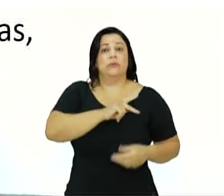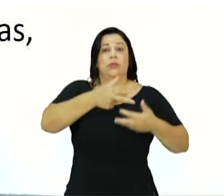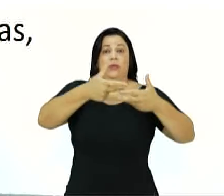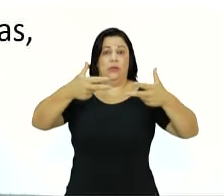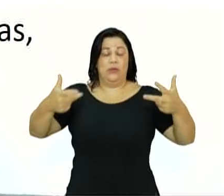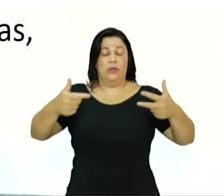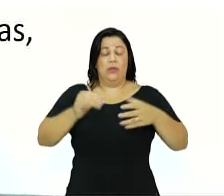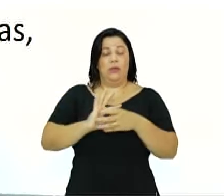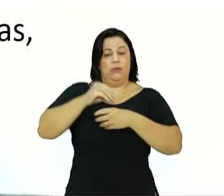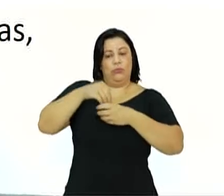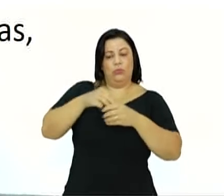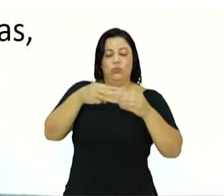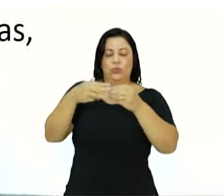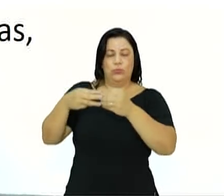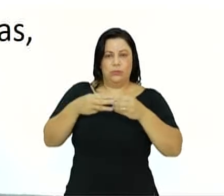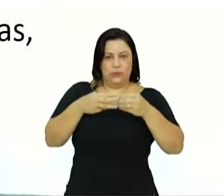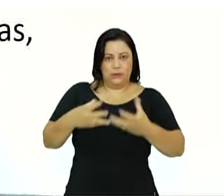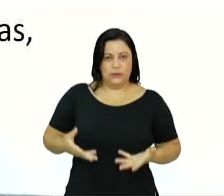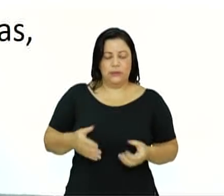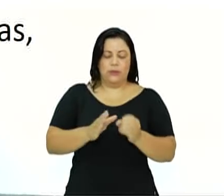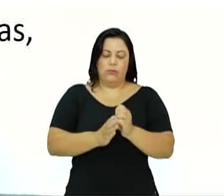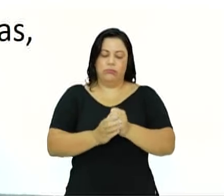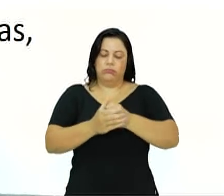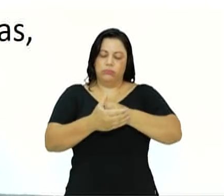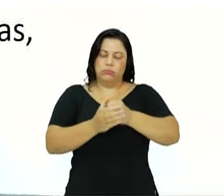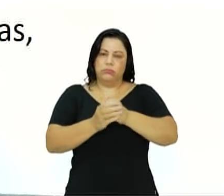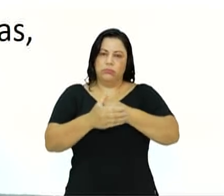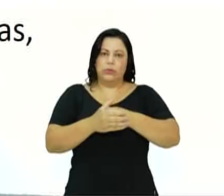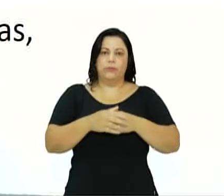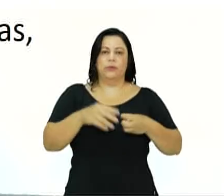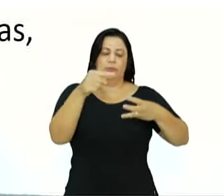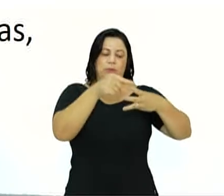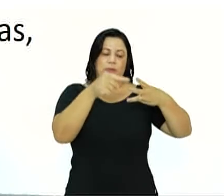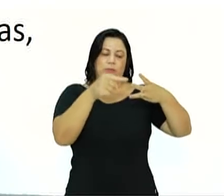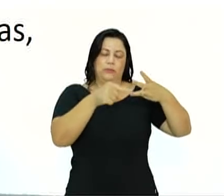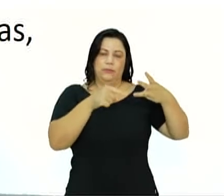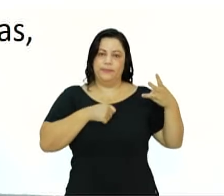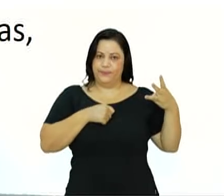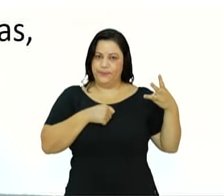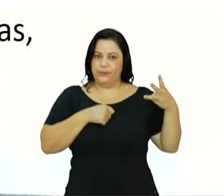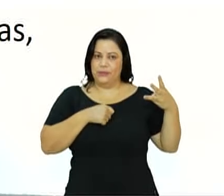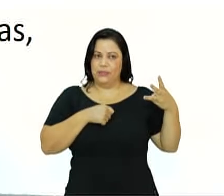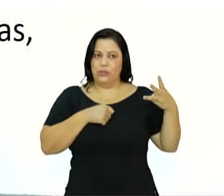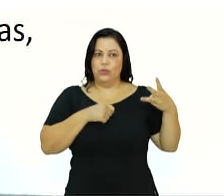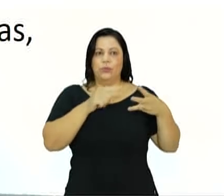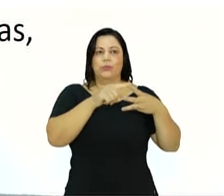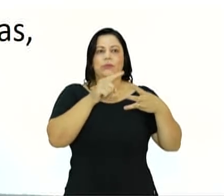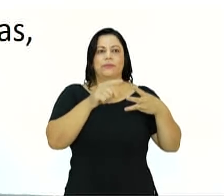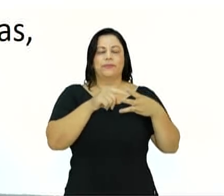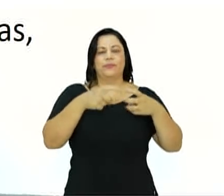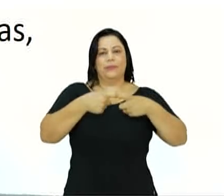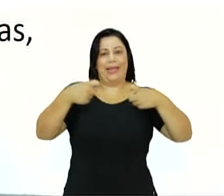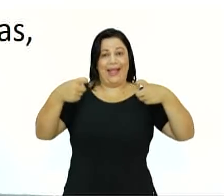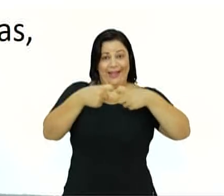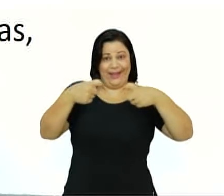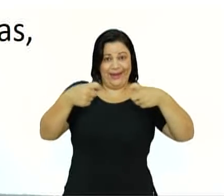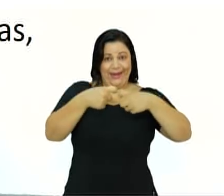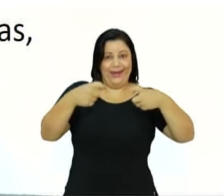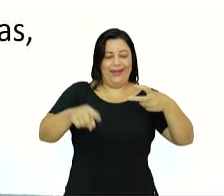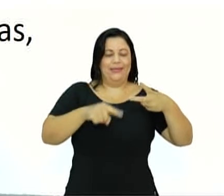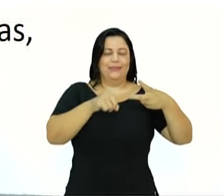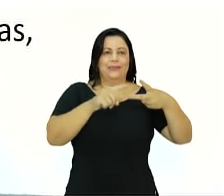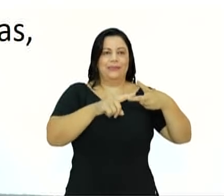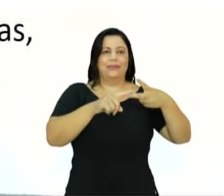extracelular. Muito bem. As cartilagens podem ser classificadas em 3 tipos: cartilagem elástica, hialina